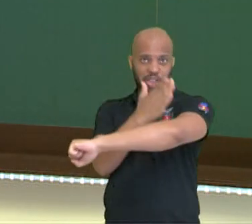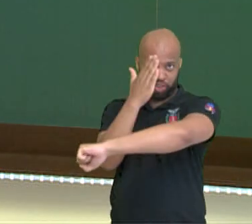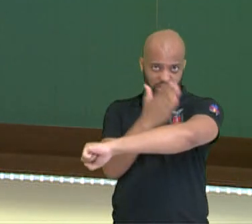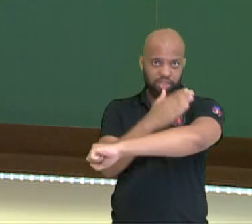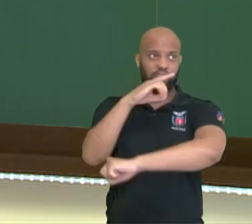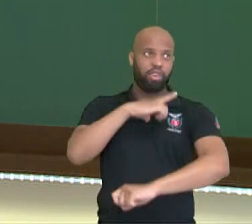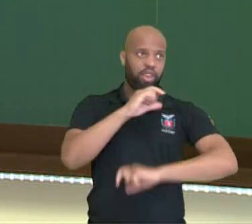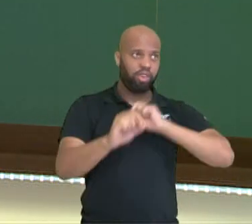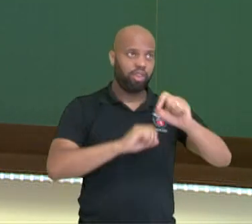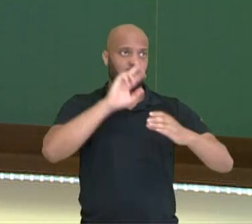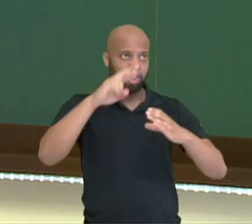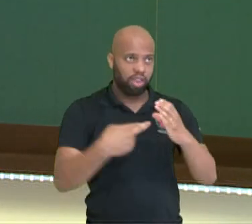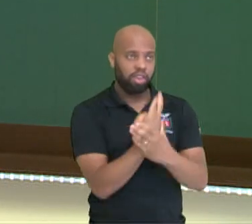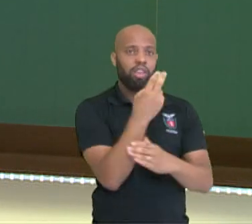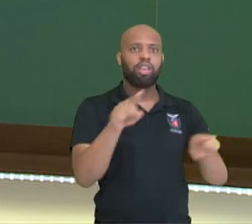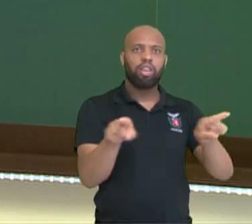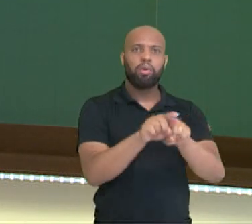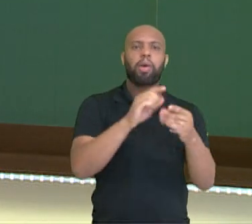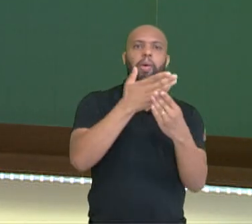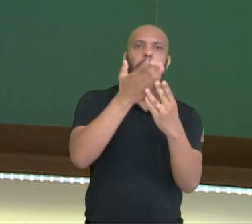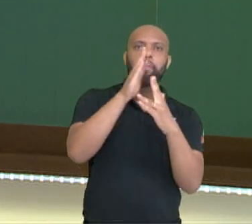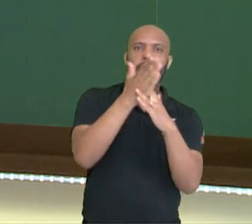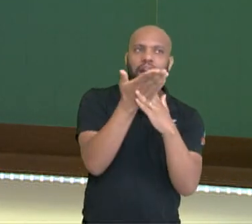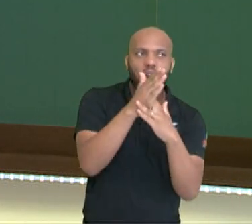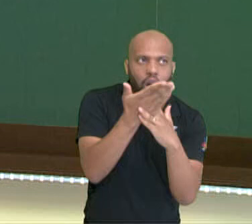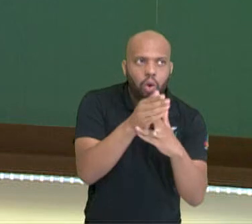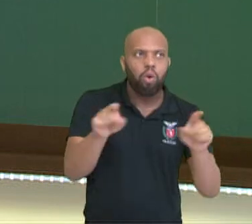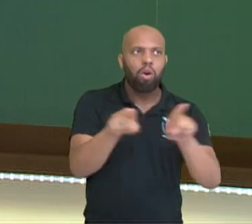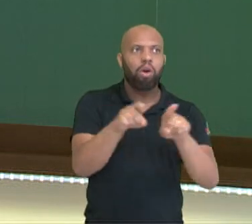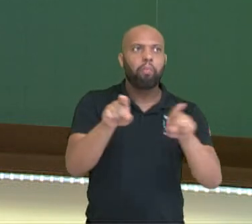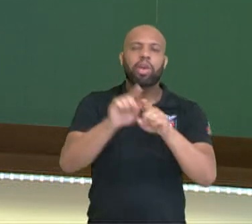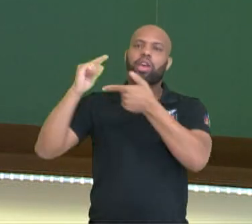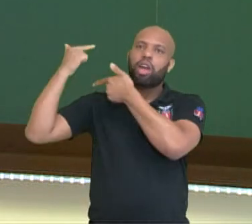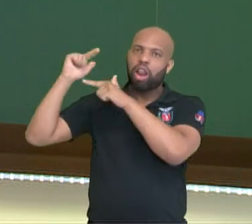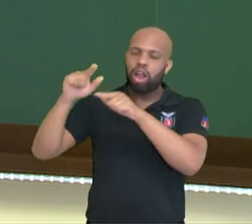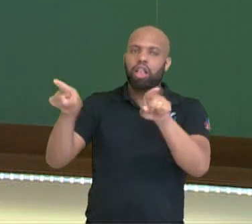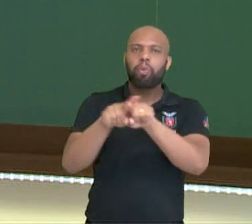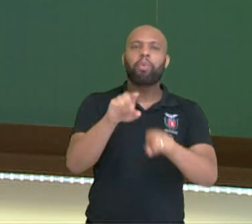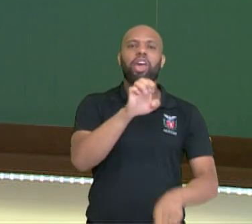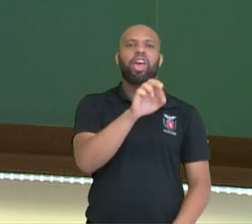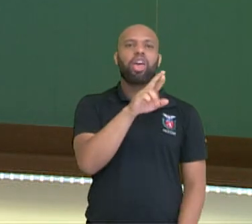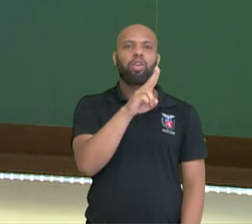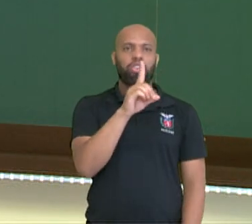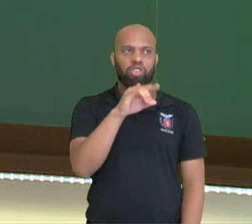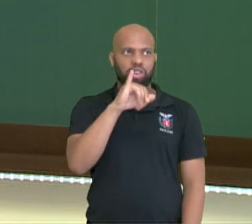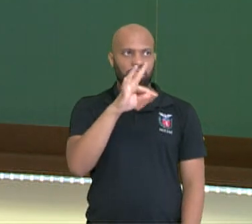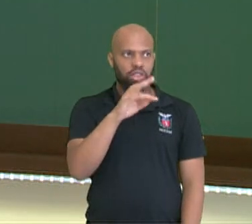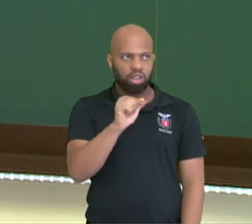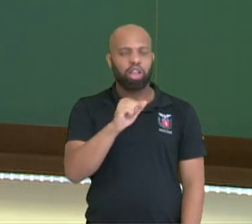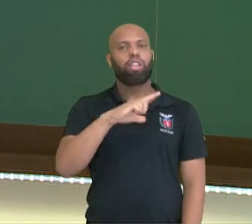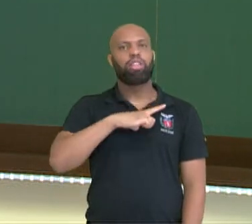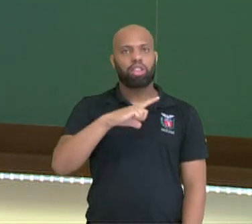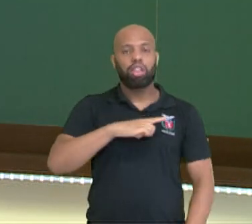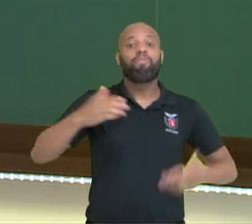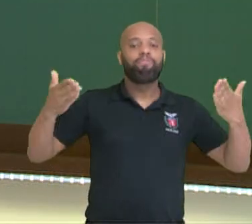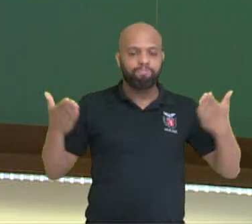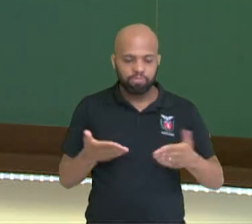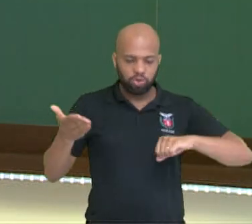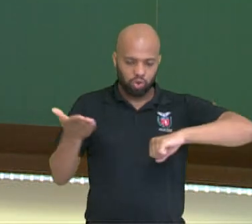maravilhosa, renascentista, barroco, a clássica, a erudita e a vanguarda, né? E a contemporânea que a gente tem aí também.